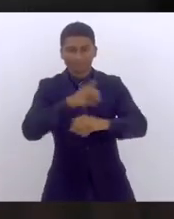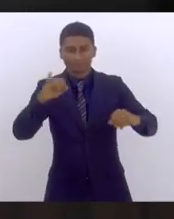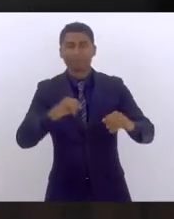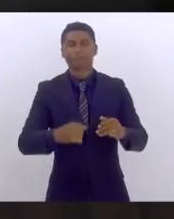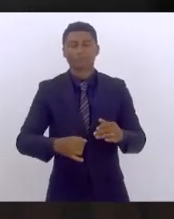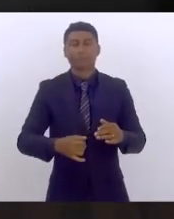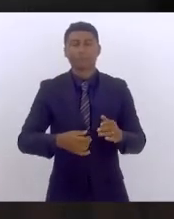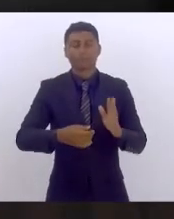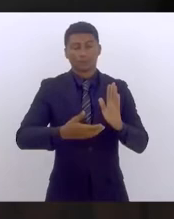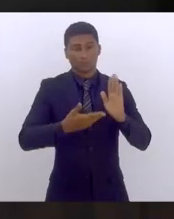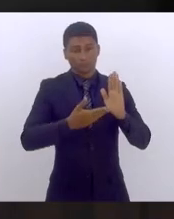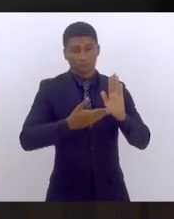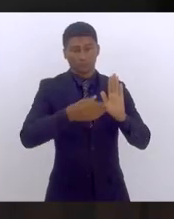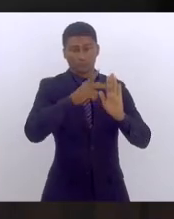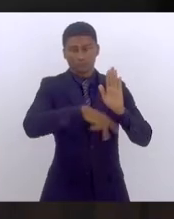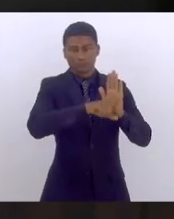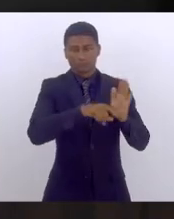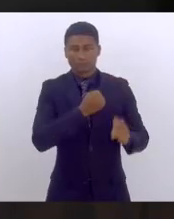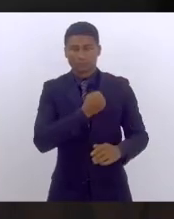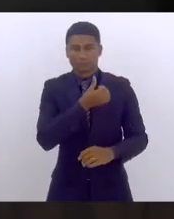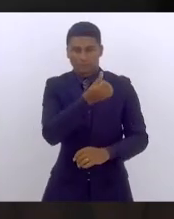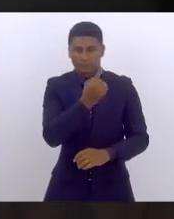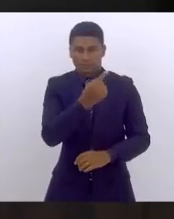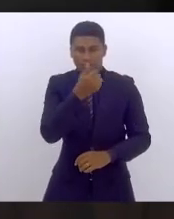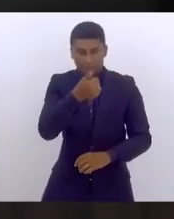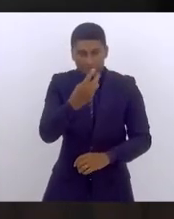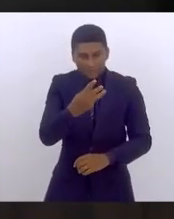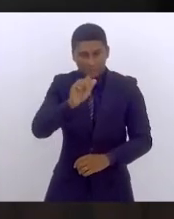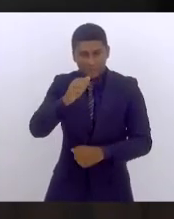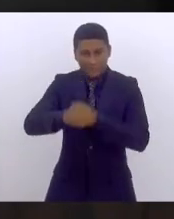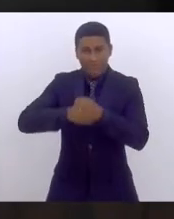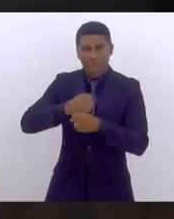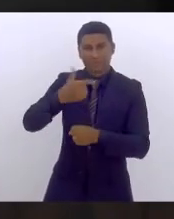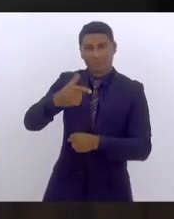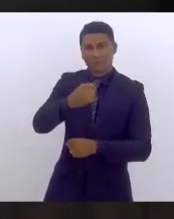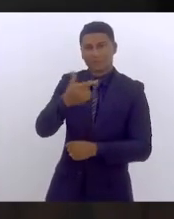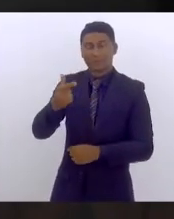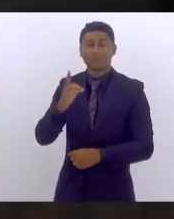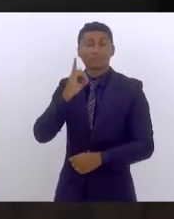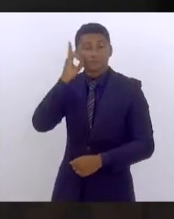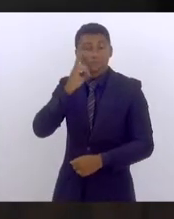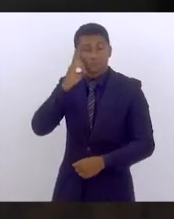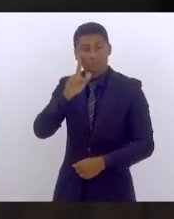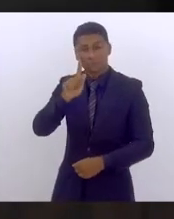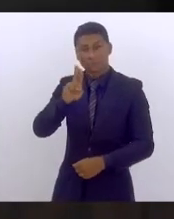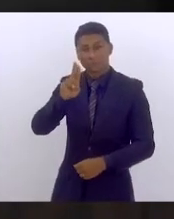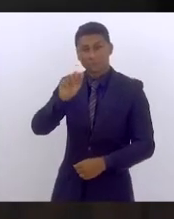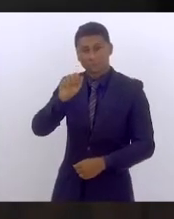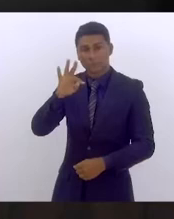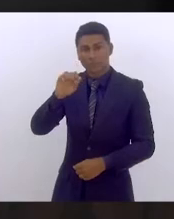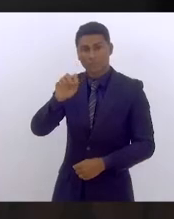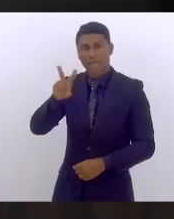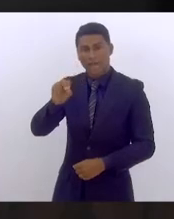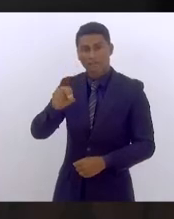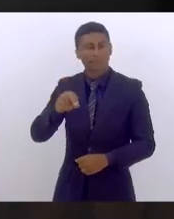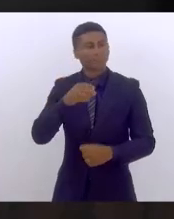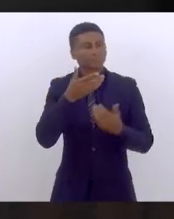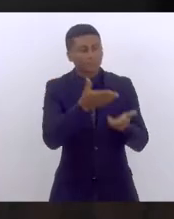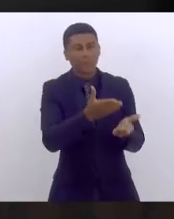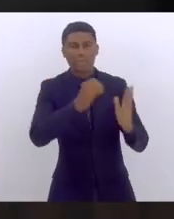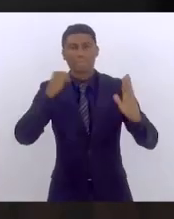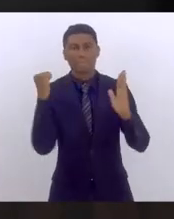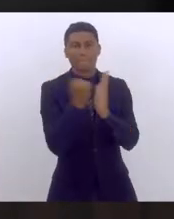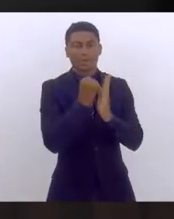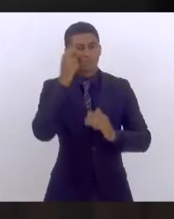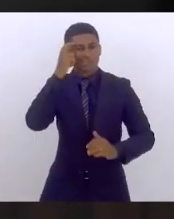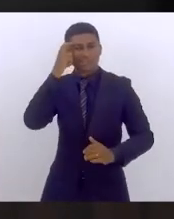do vencido, projeto de lei 6113-A de 22, de autoria do deputado Gustavo Tutuca, que declara como patrimônio histórico,